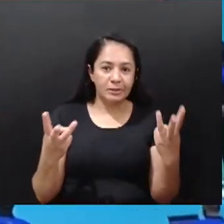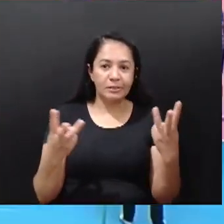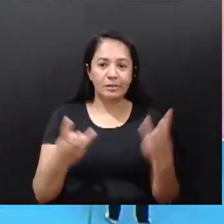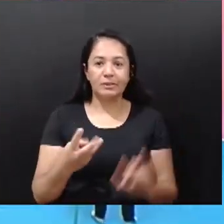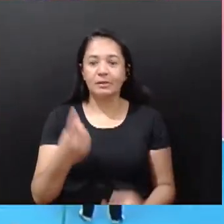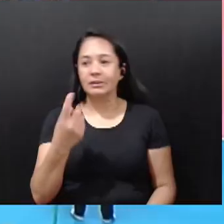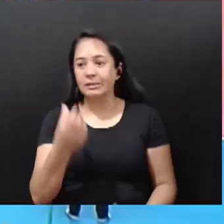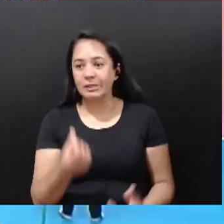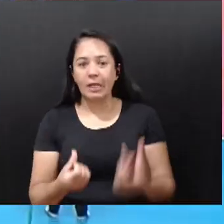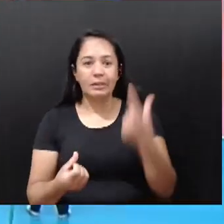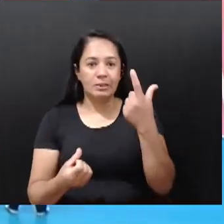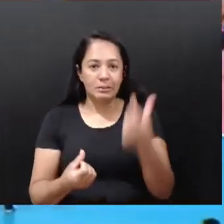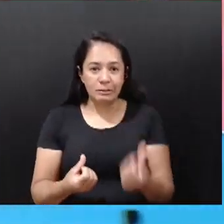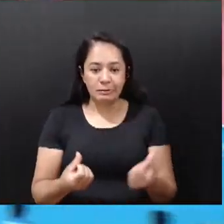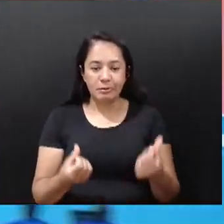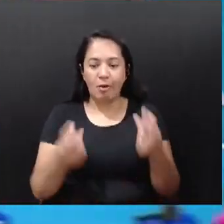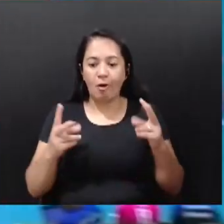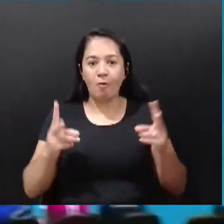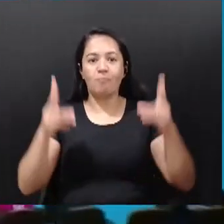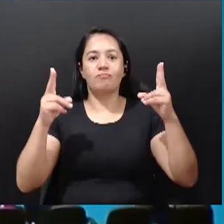16-16. Até que no